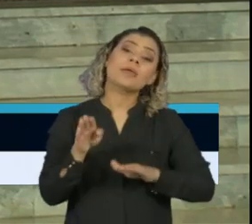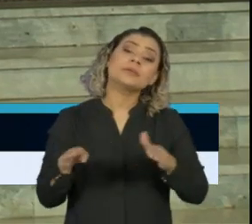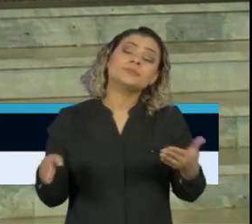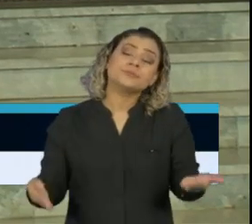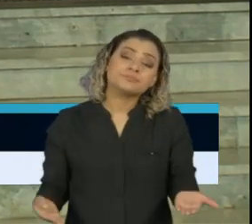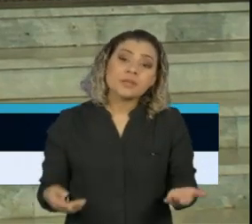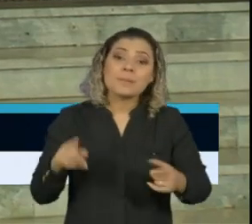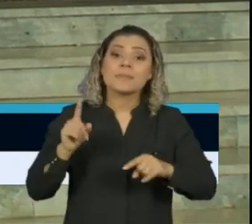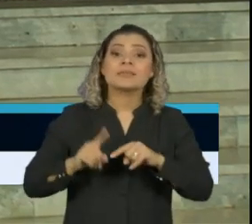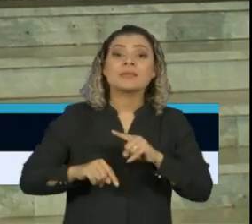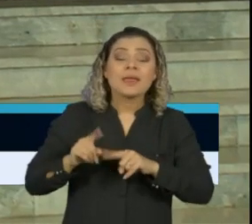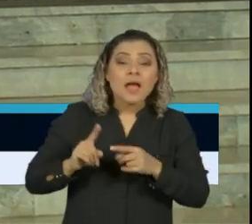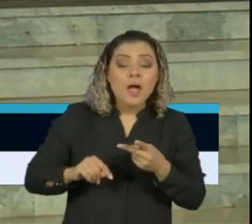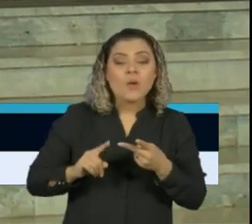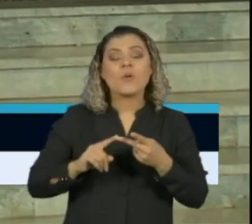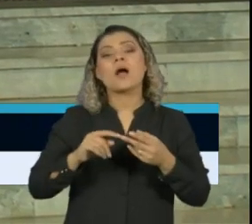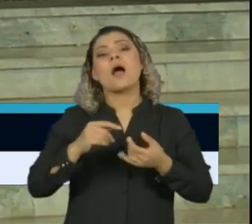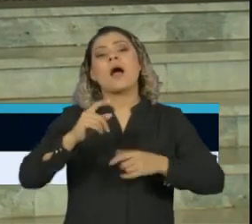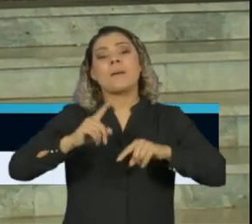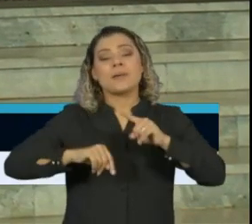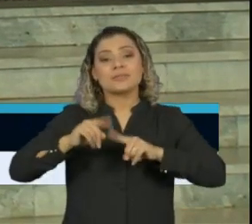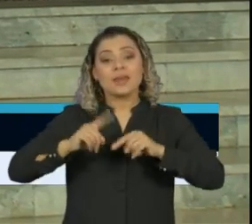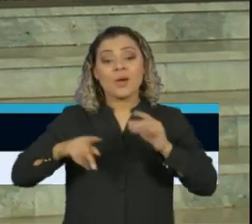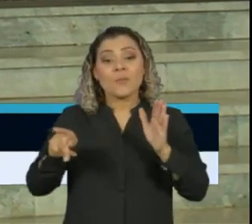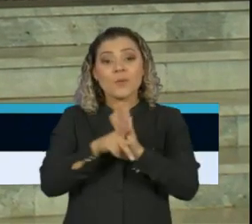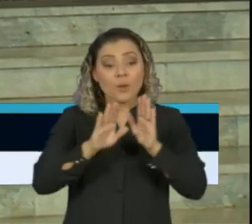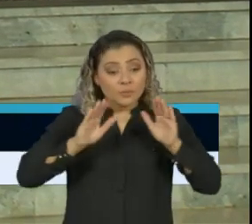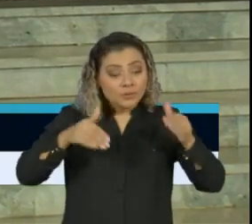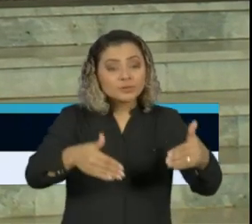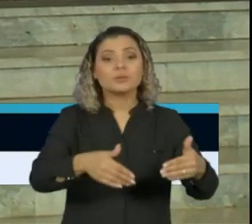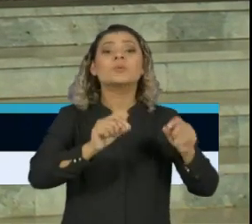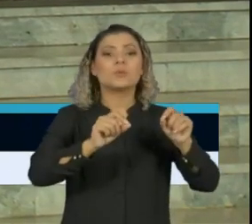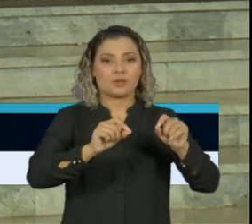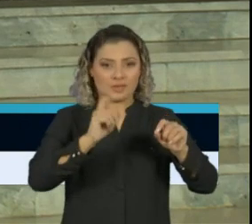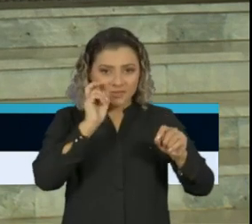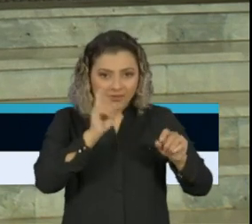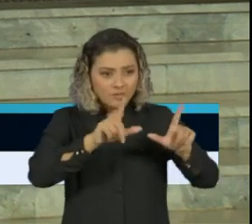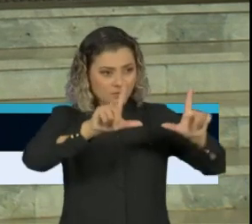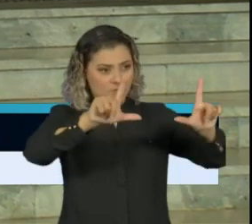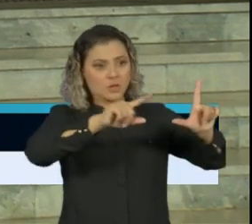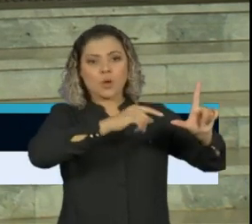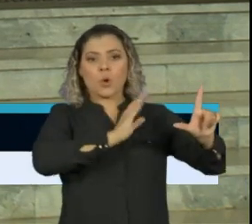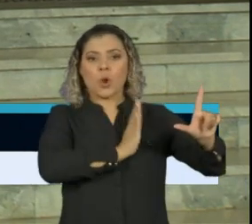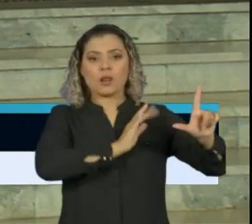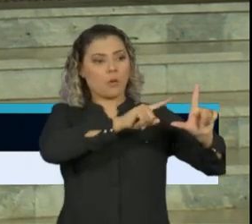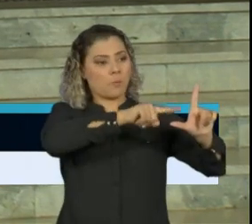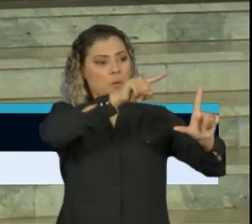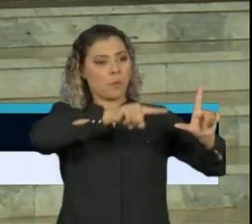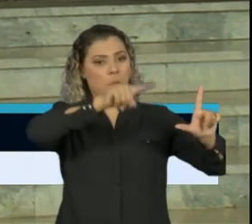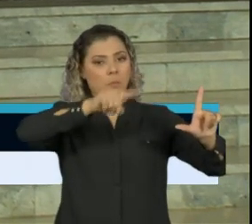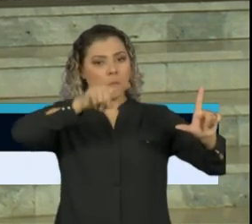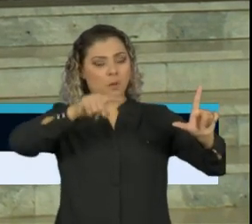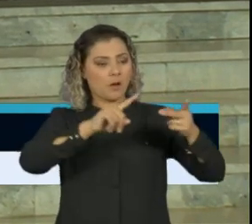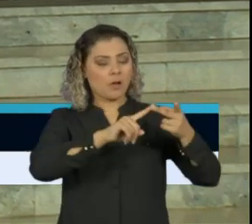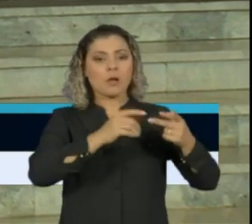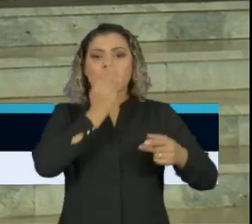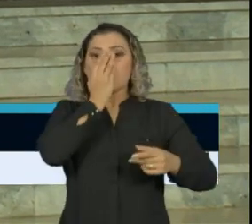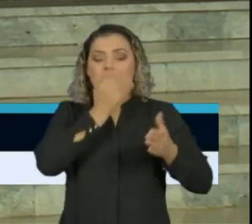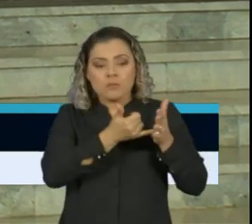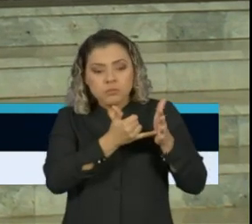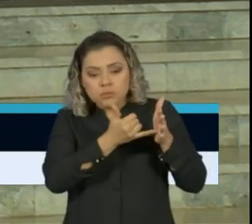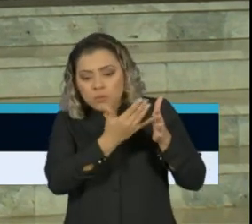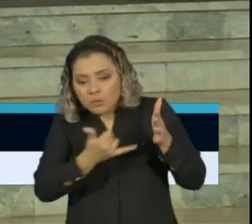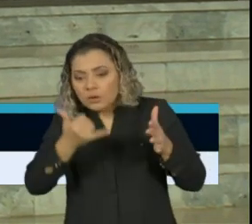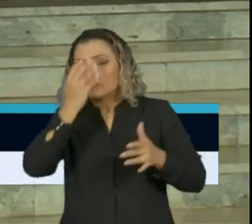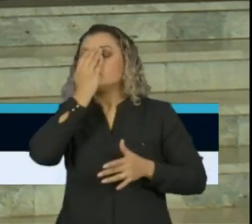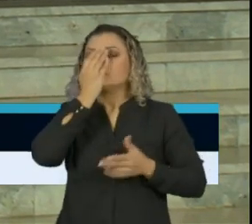de insumos e de aparelhos, especialmente monitores, bombas de infusão e respiradores. Mas o